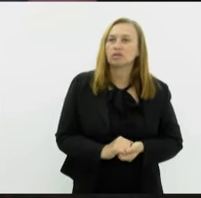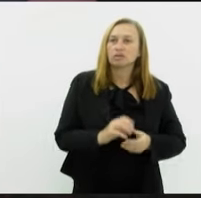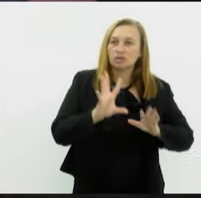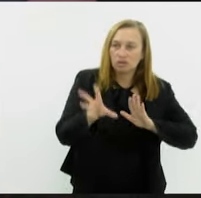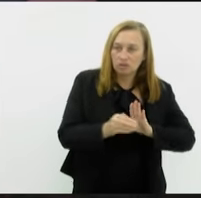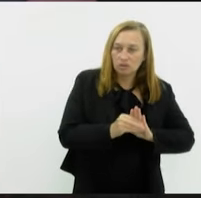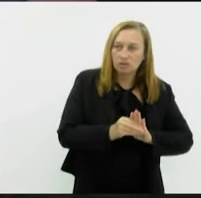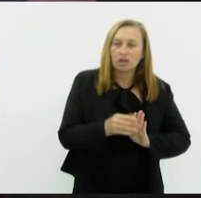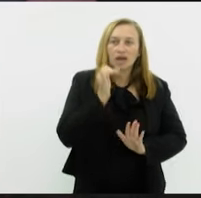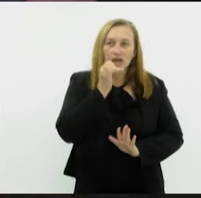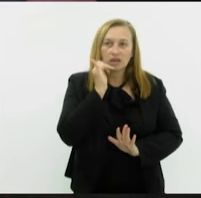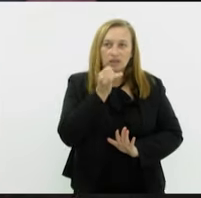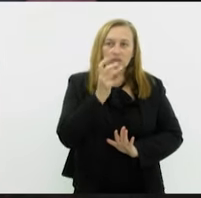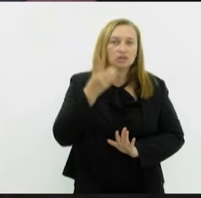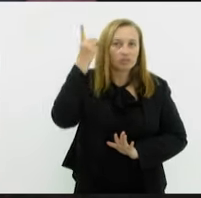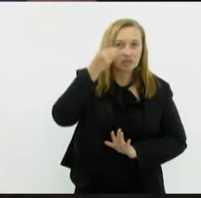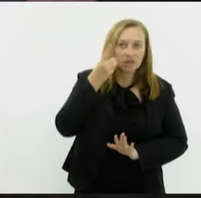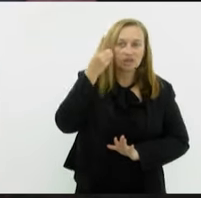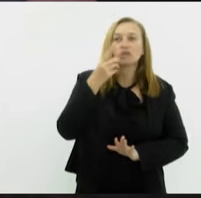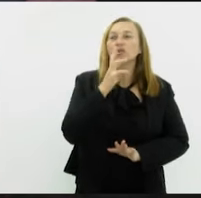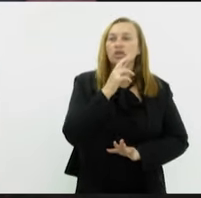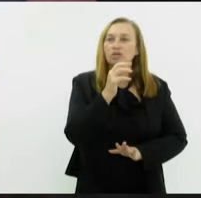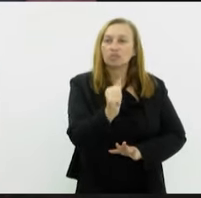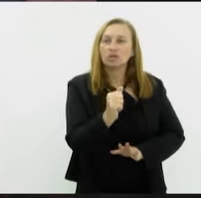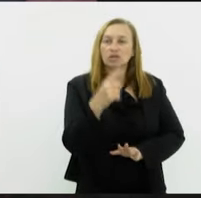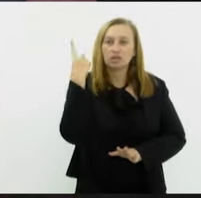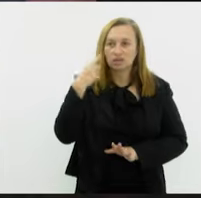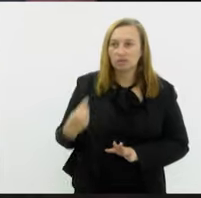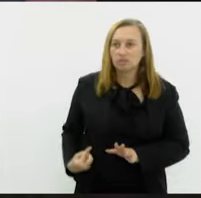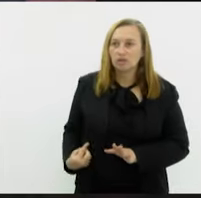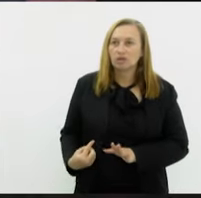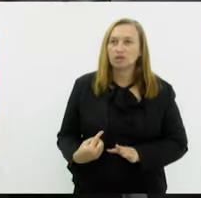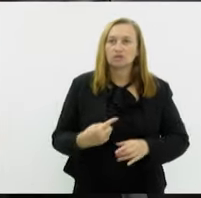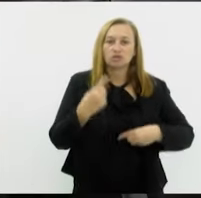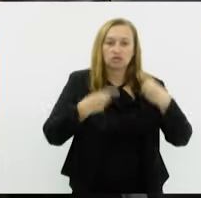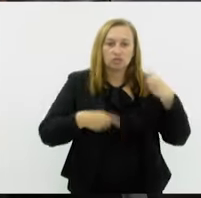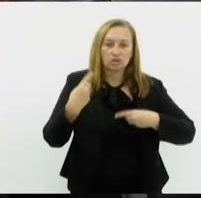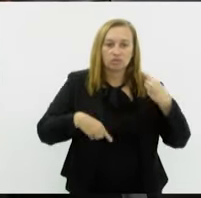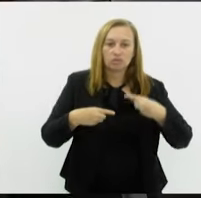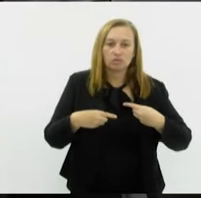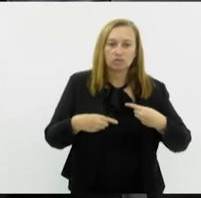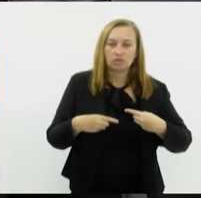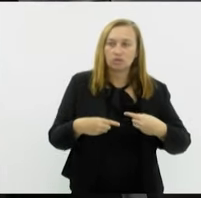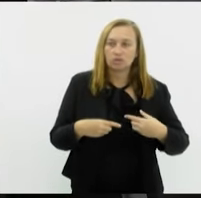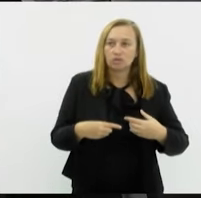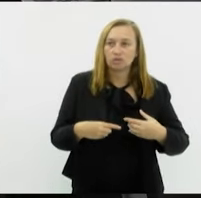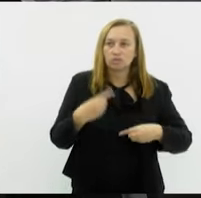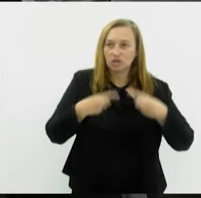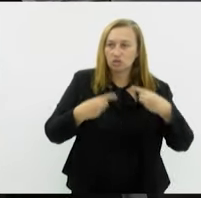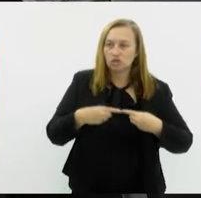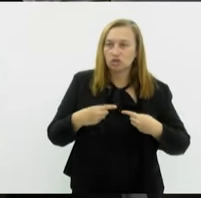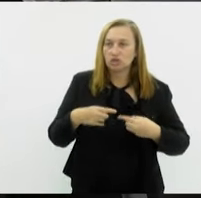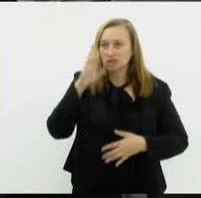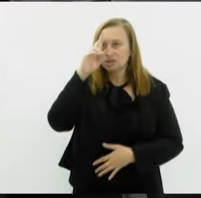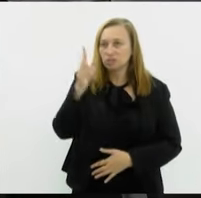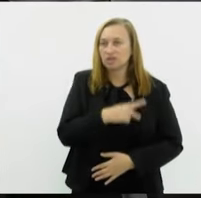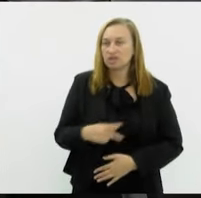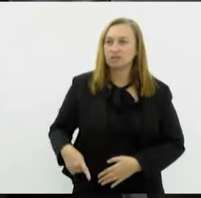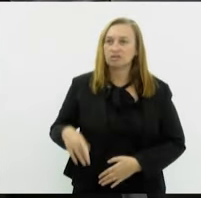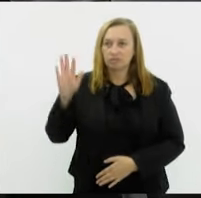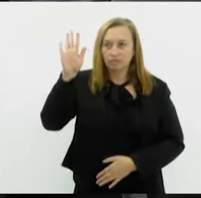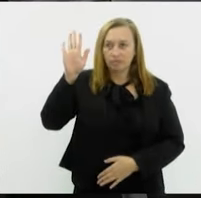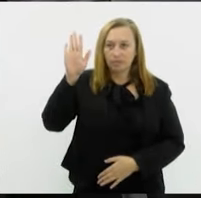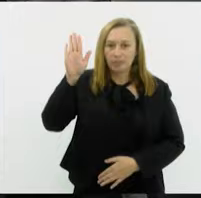Relatores, deputados Rodrigo Amorim e Dani Balbi. Em discussão. Para discutir, presidente, por favor, só,